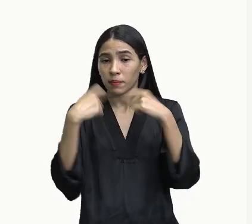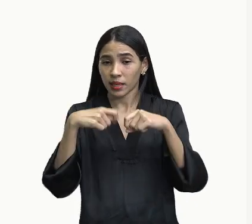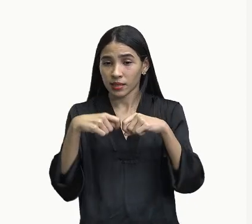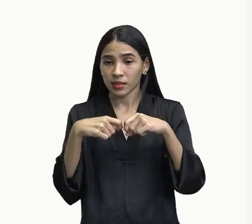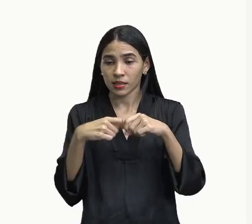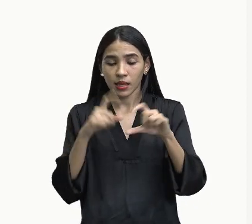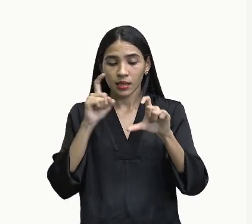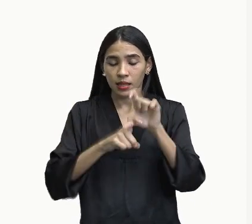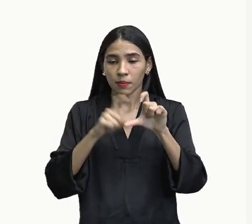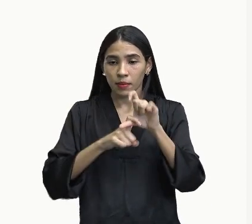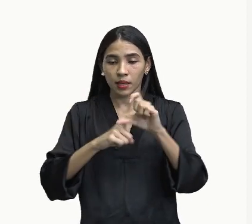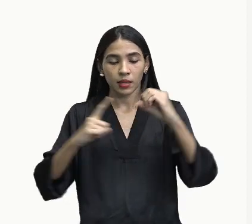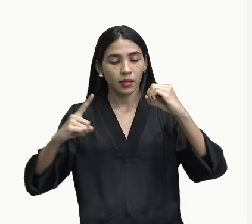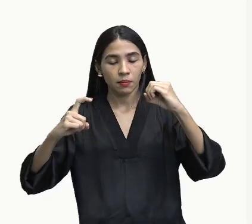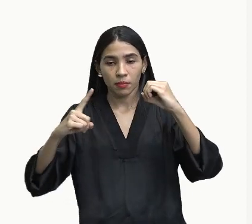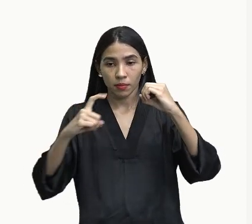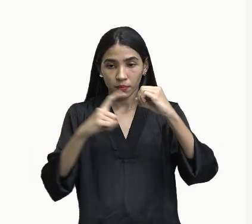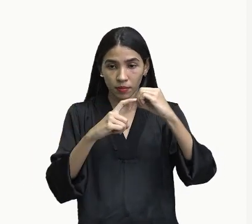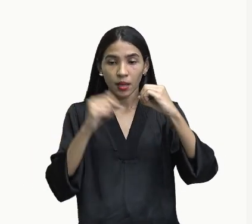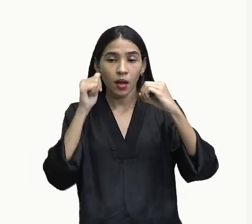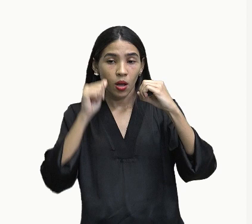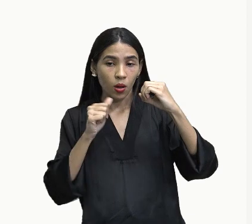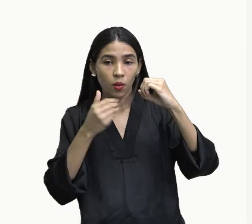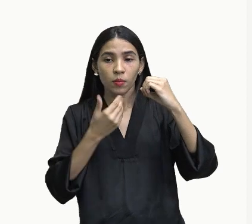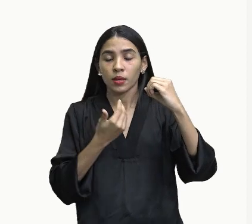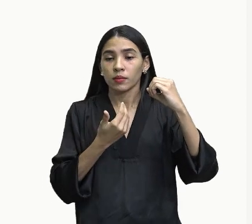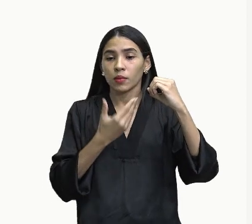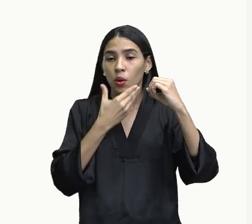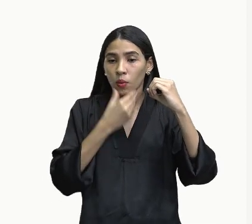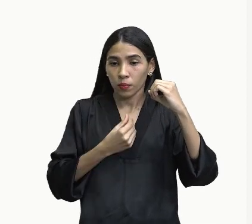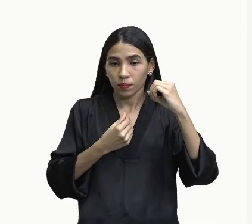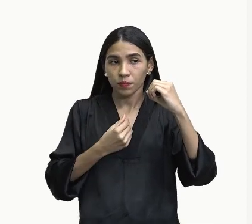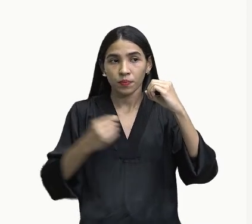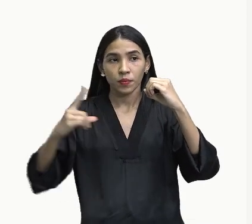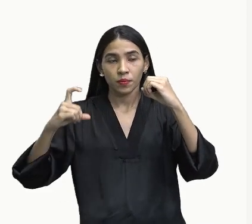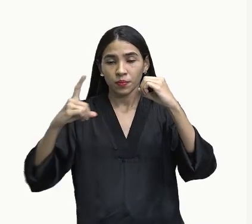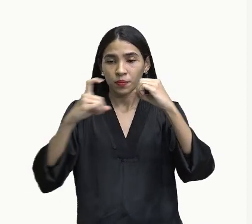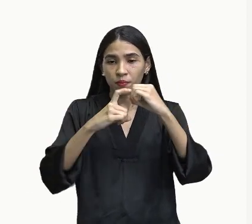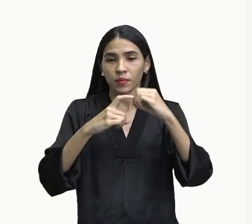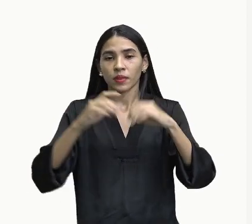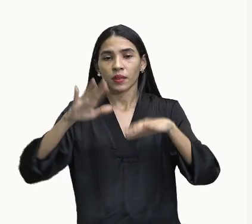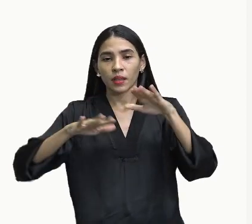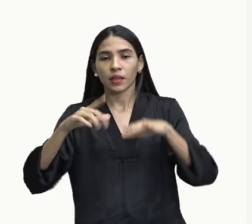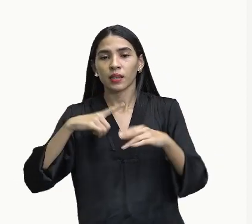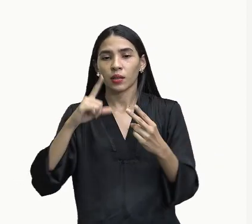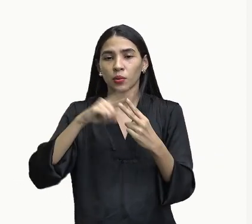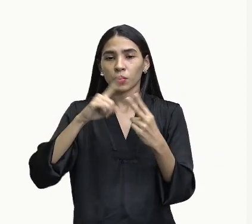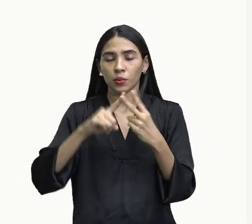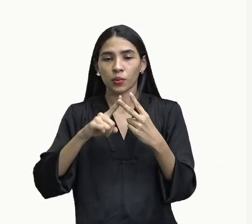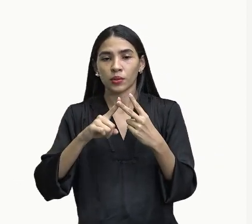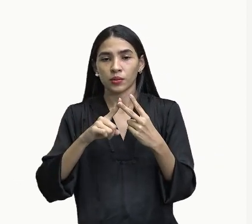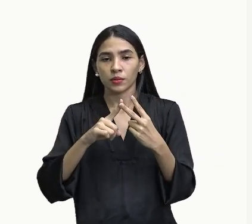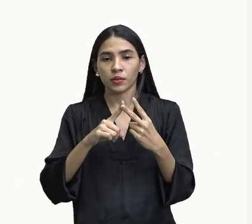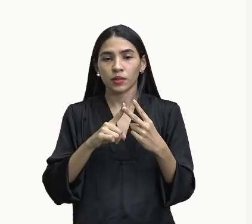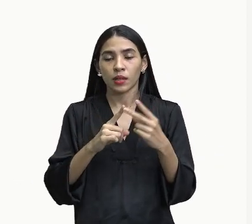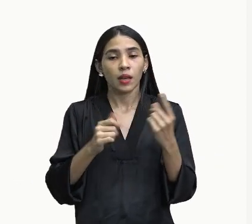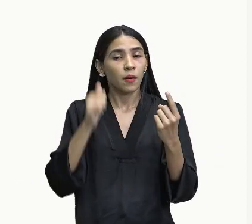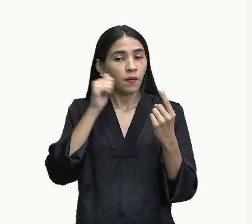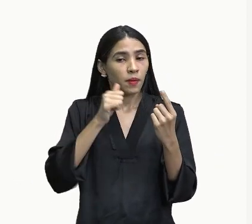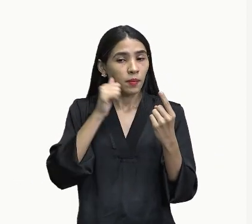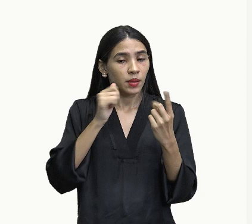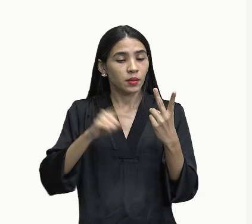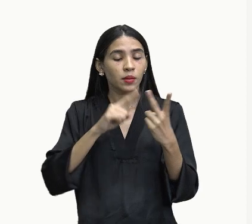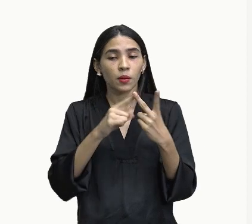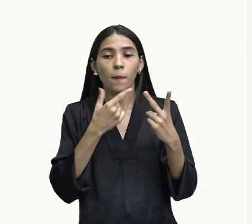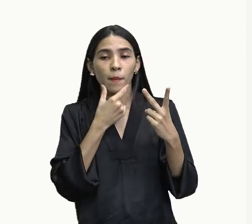seja, gametas masculino e feminino, quer dizer que nós vamos ter a presença de pelo menos 2 indivíduos, o masculino e o